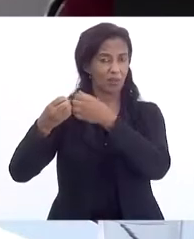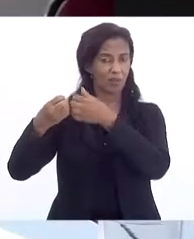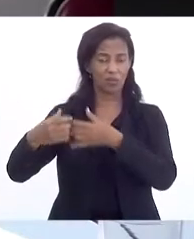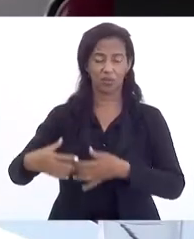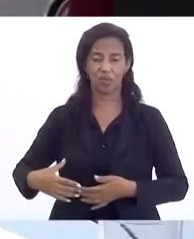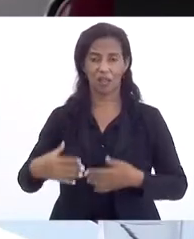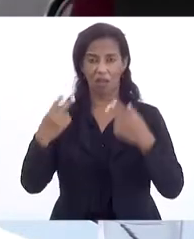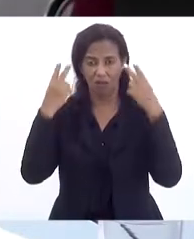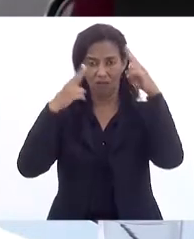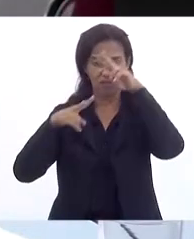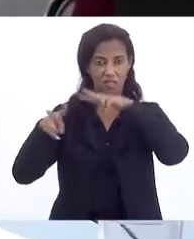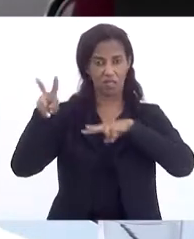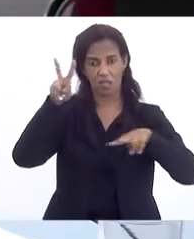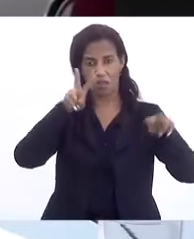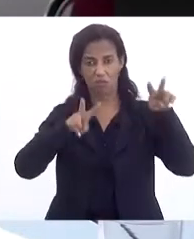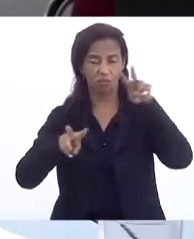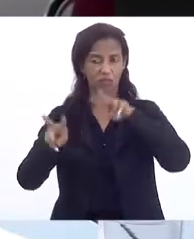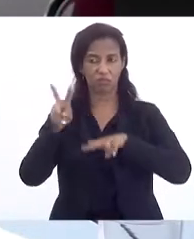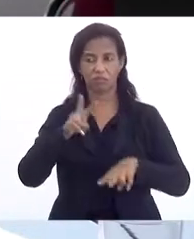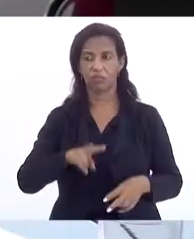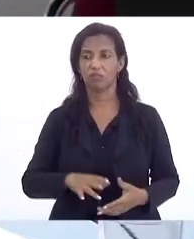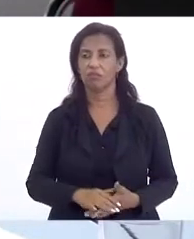prejudicial.